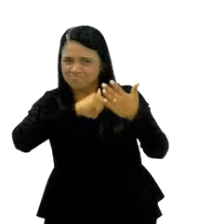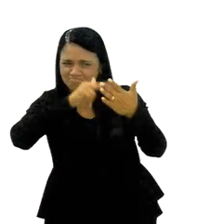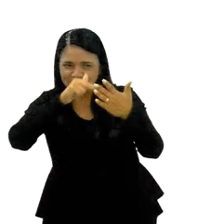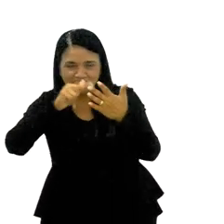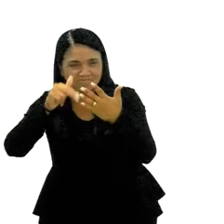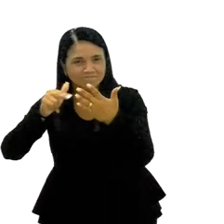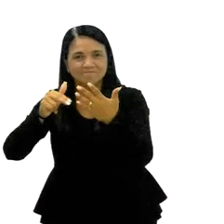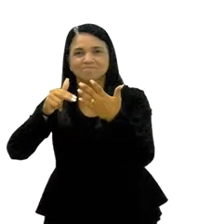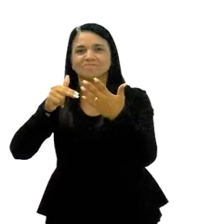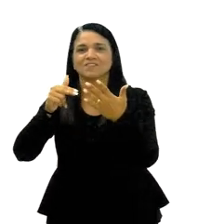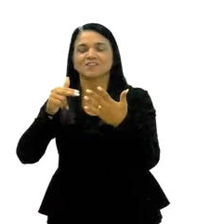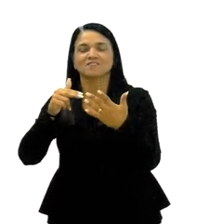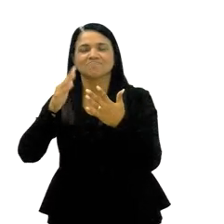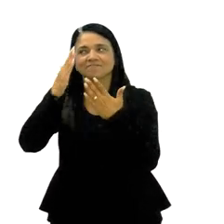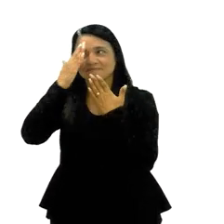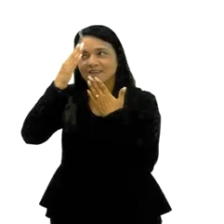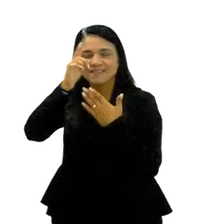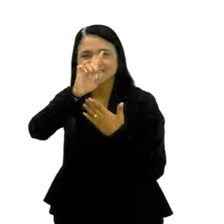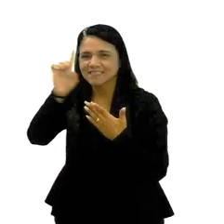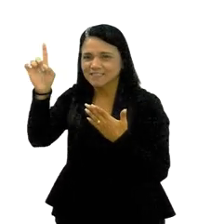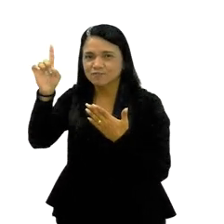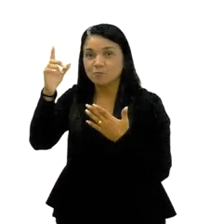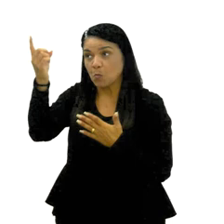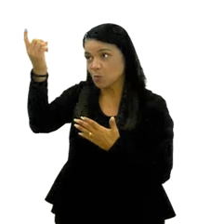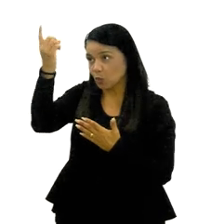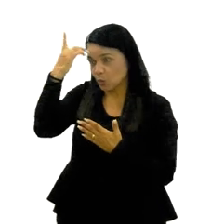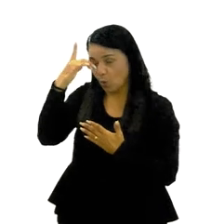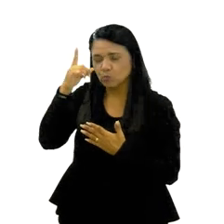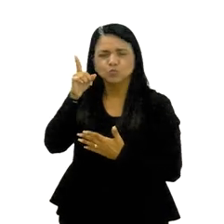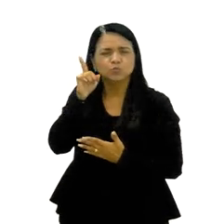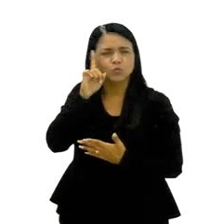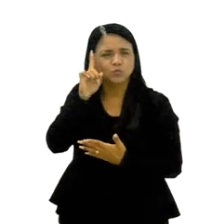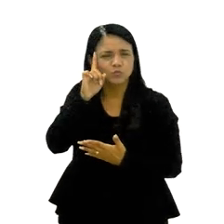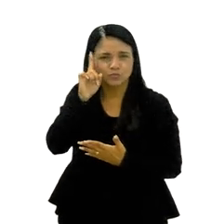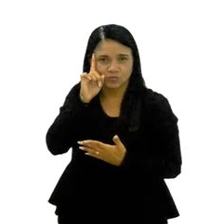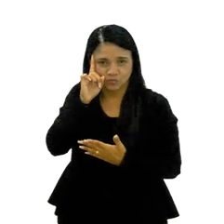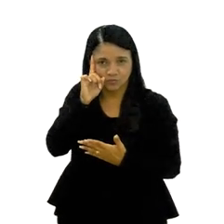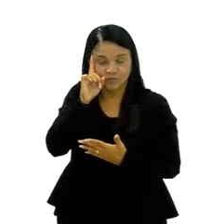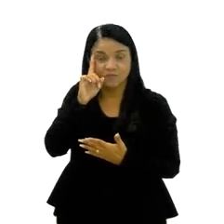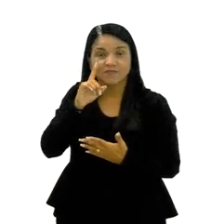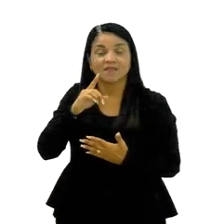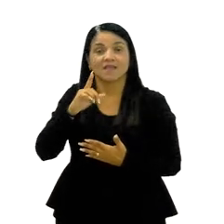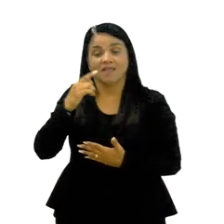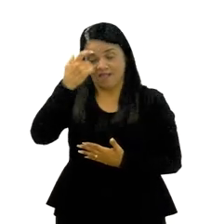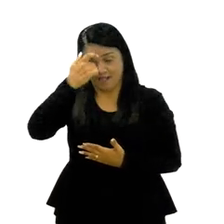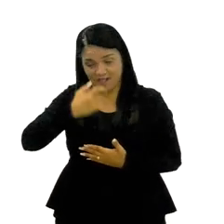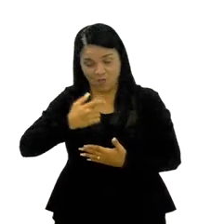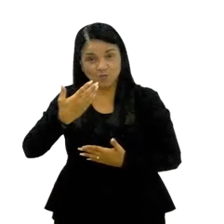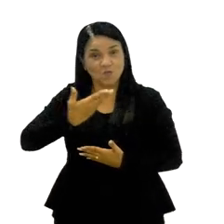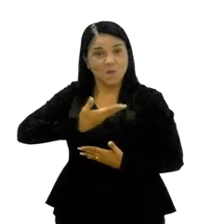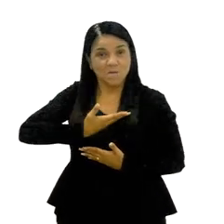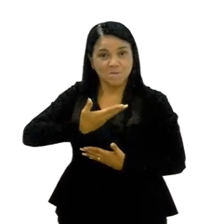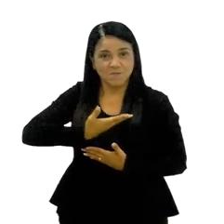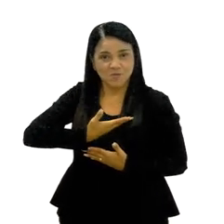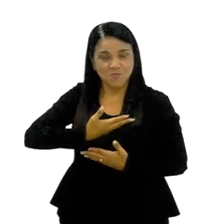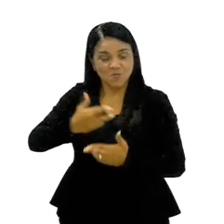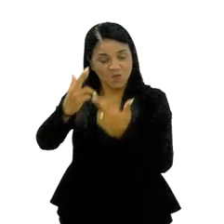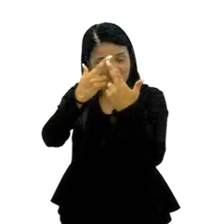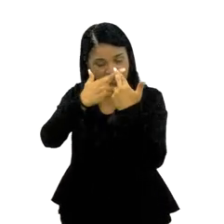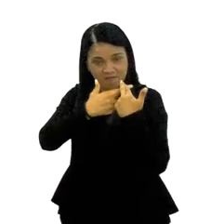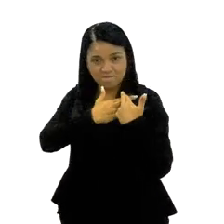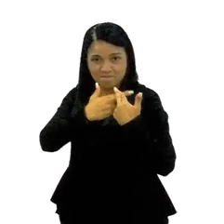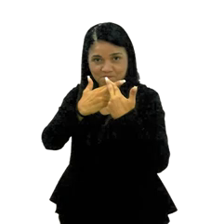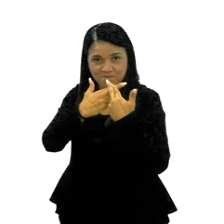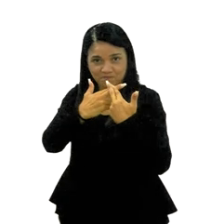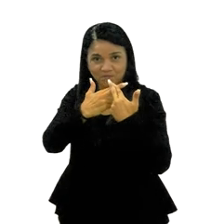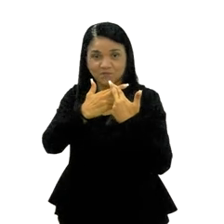minha pintura, sou apaixonado pelo aquilo que eu faço. Eu dou graças a Deus pelo meu dom todos os dias. Leandro de Assis é um cara amigo, é